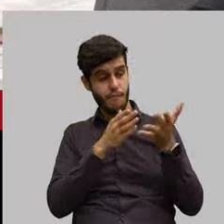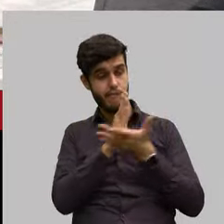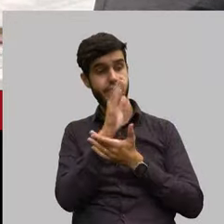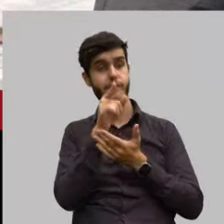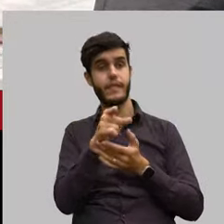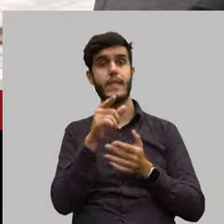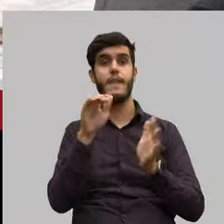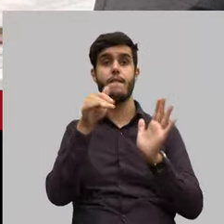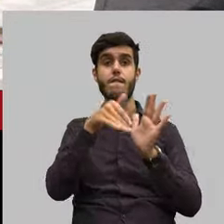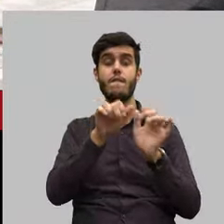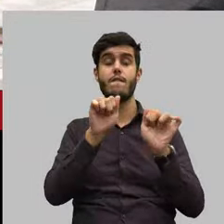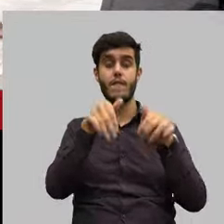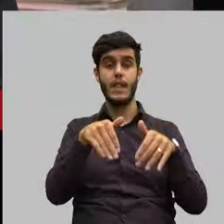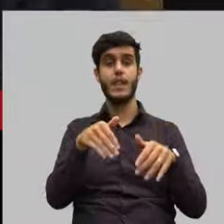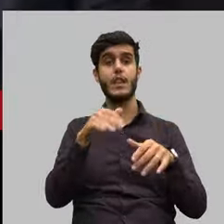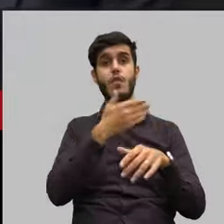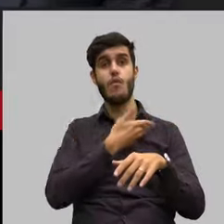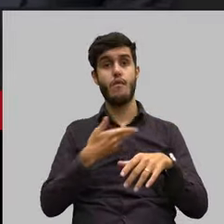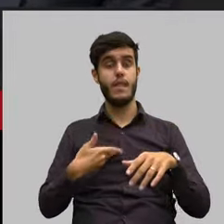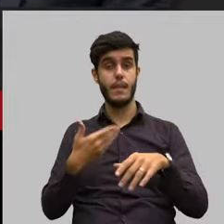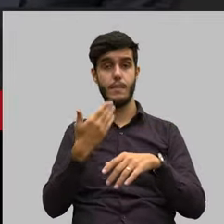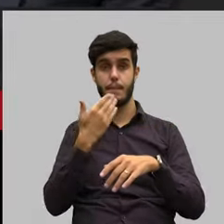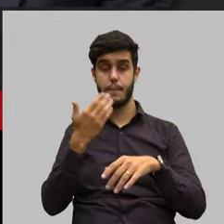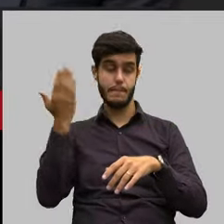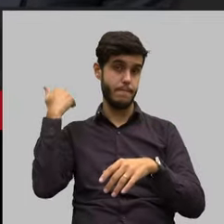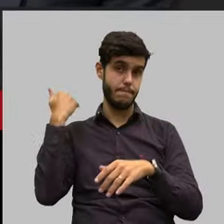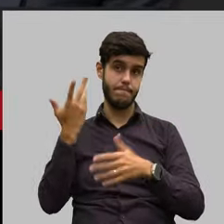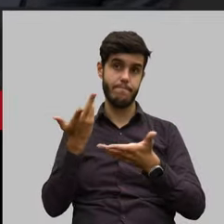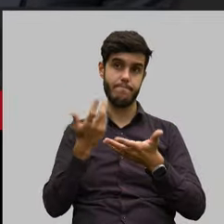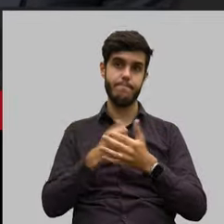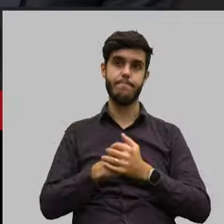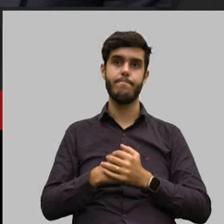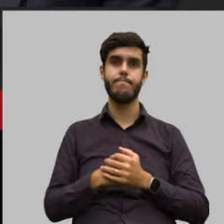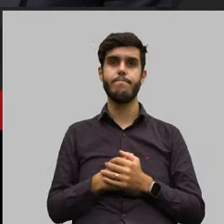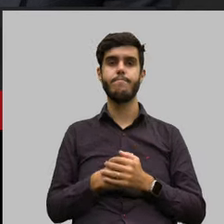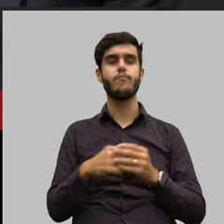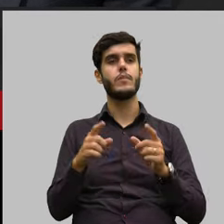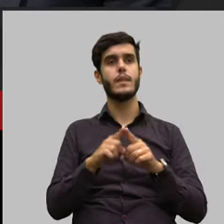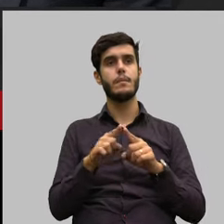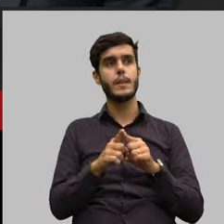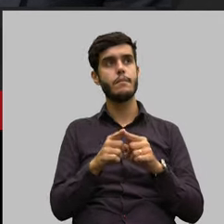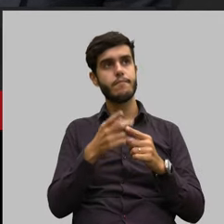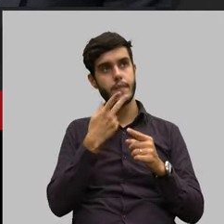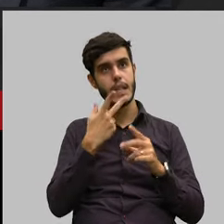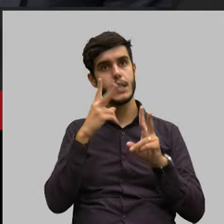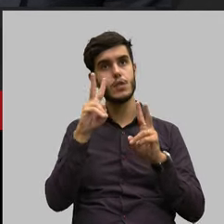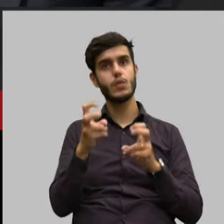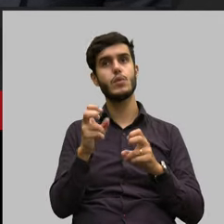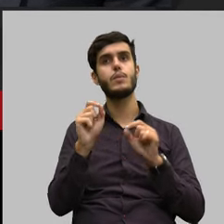passado Federal né Eh e queria também destacar